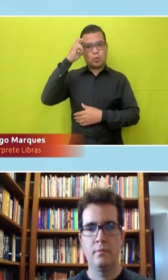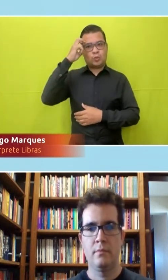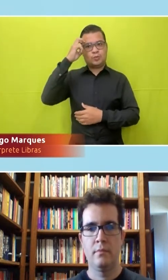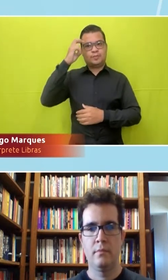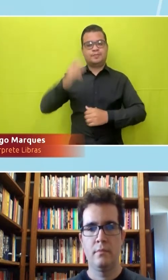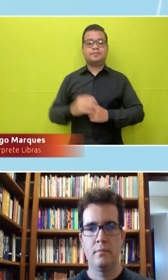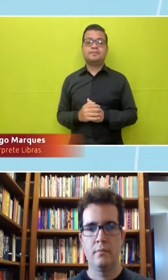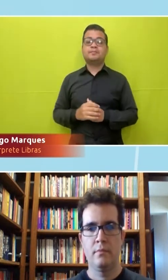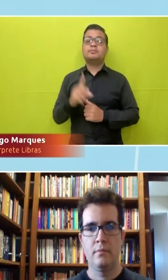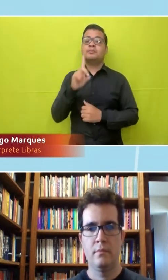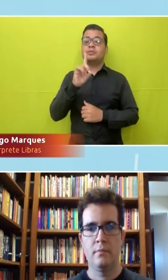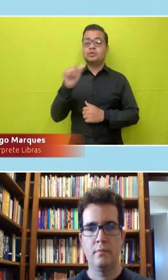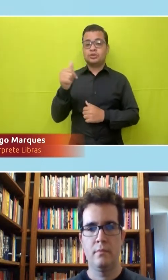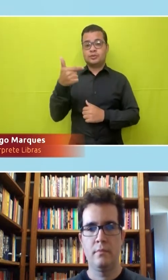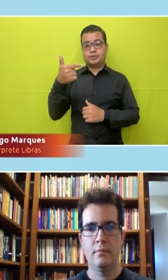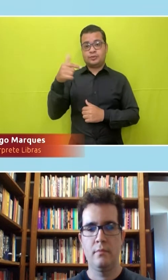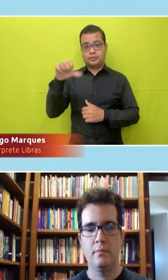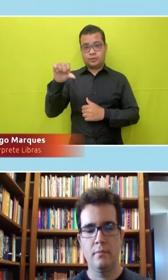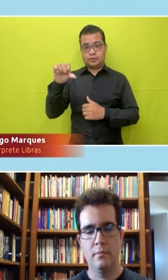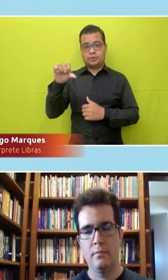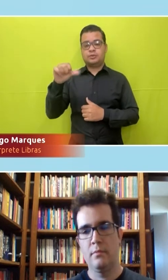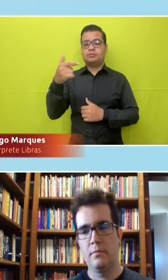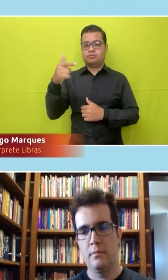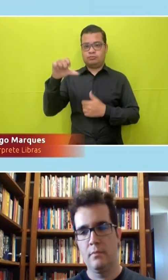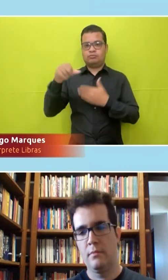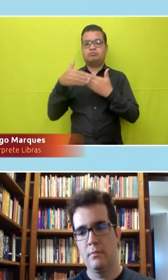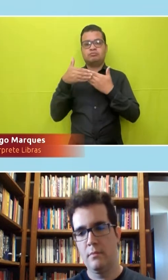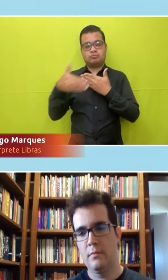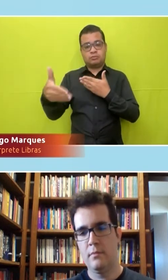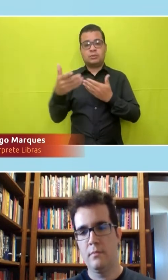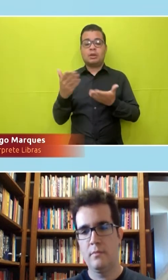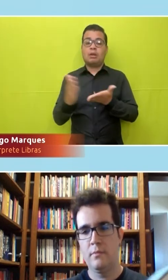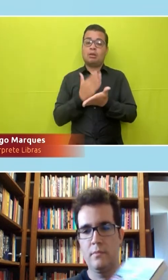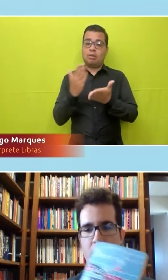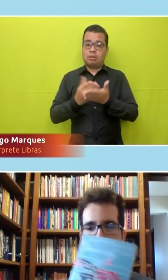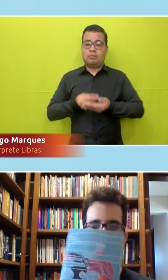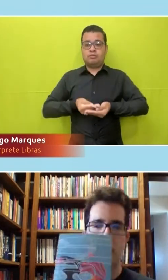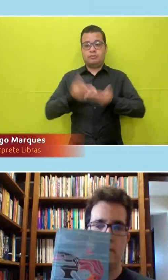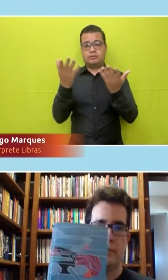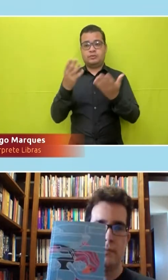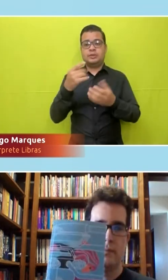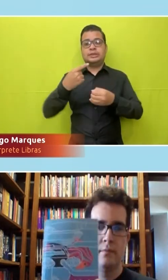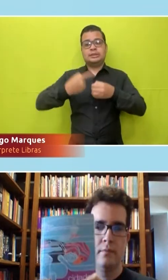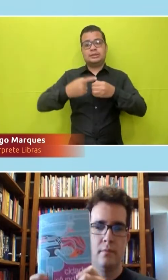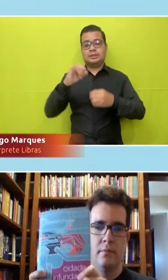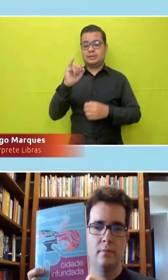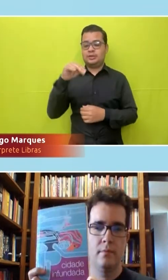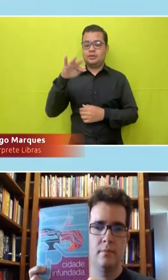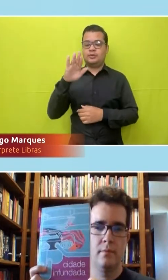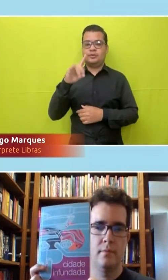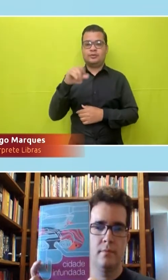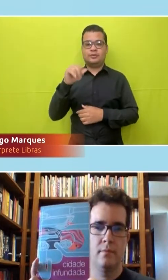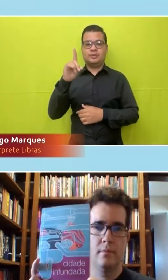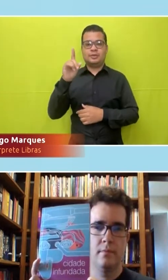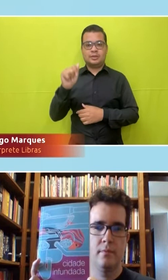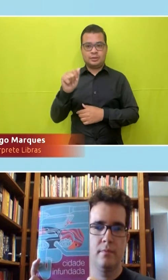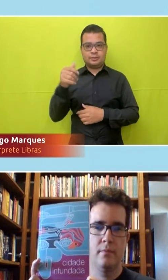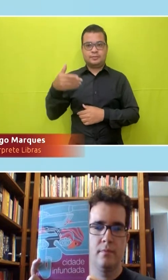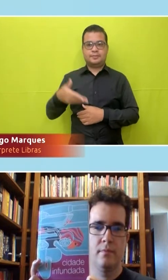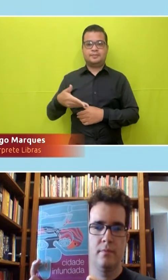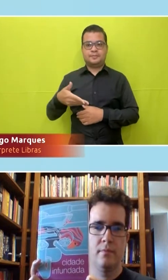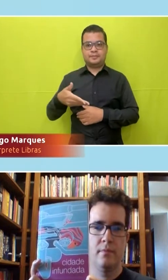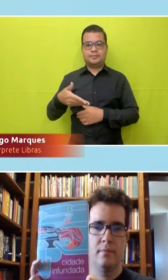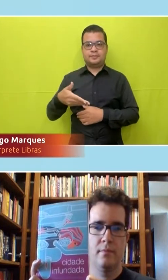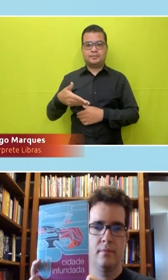no próximo dia 29 o livro Cidade Infundada, que conta com 25 contos literários de